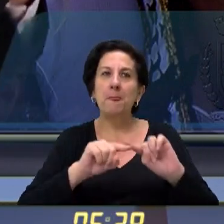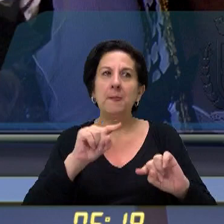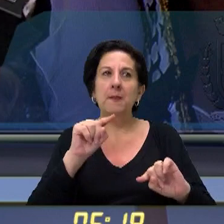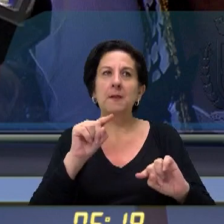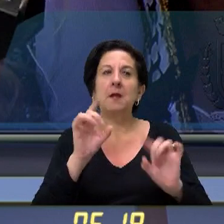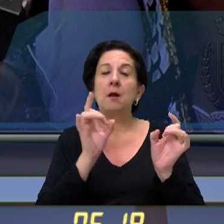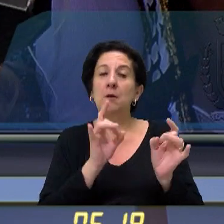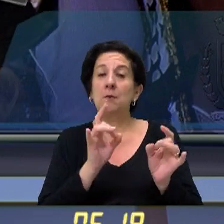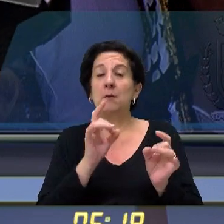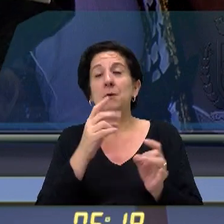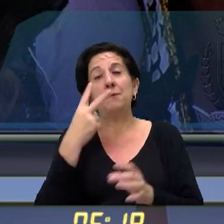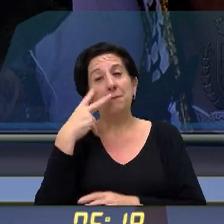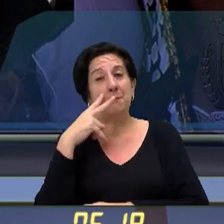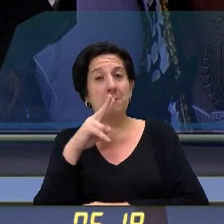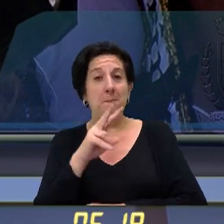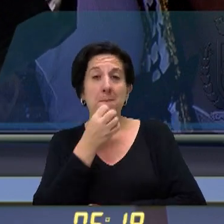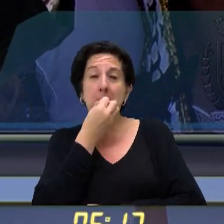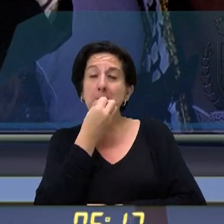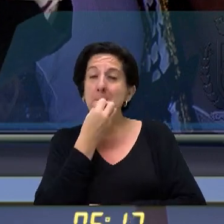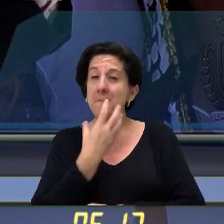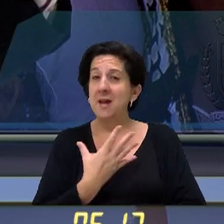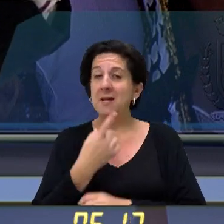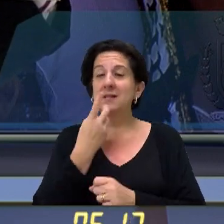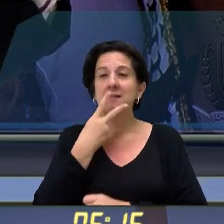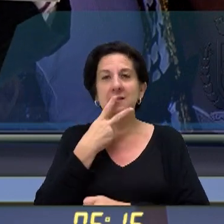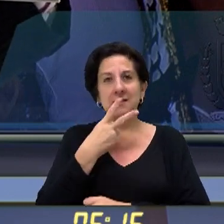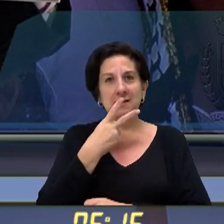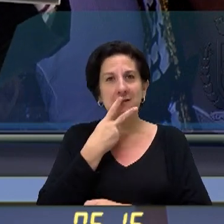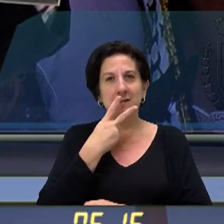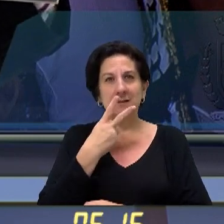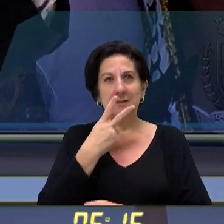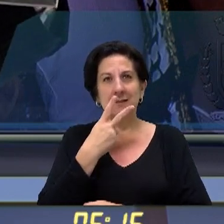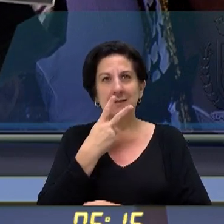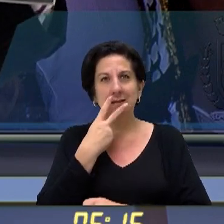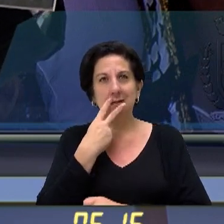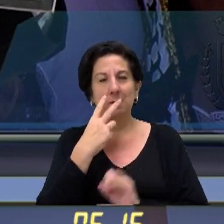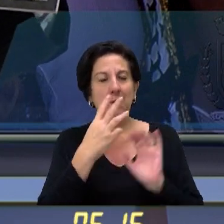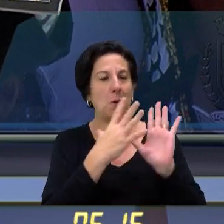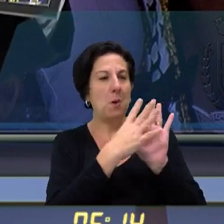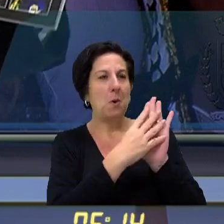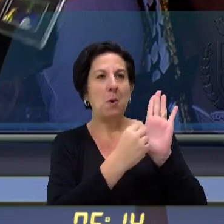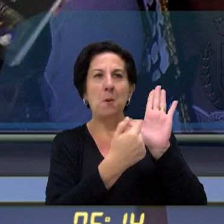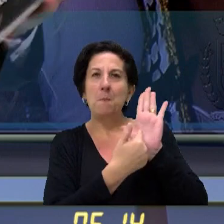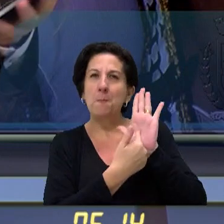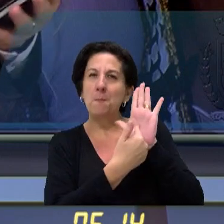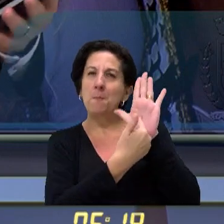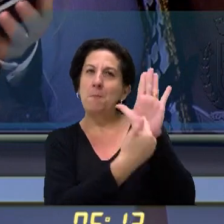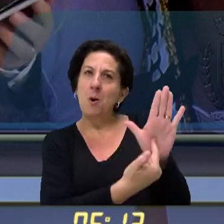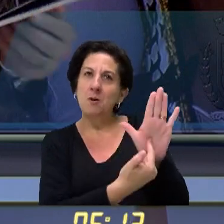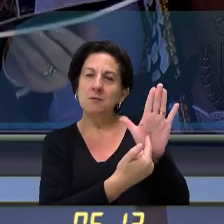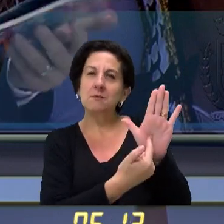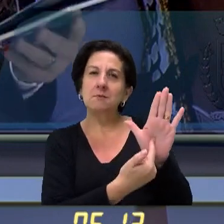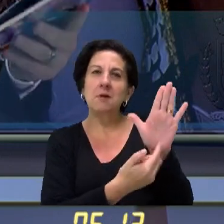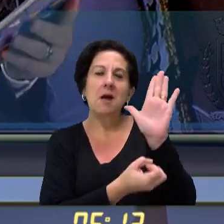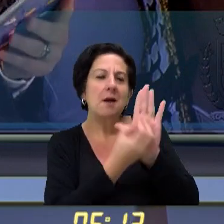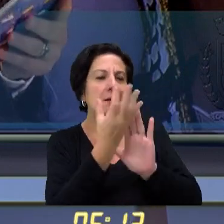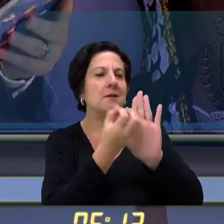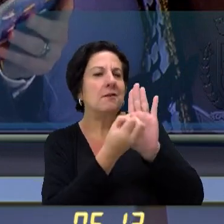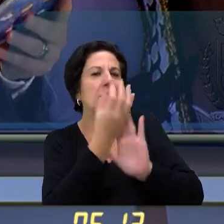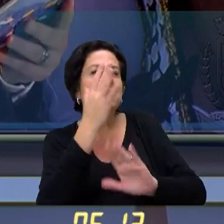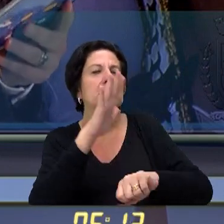vende muito bem Santa Cruz do Sul, ele vende muito bem a nossa cidade, e a gente quer que cada vez mais a gente